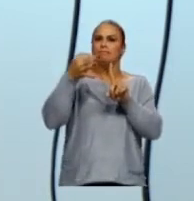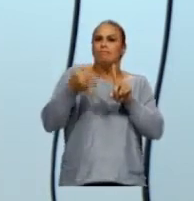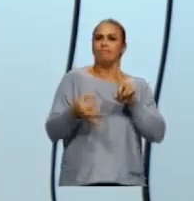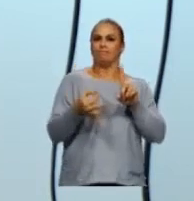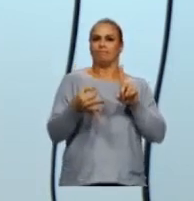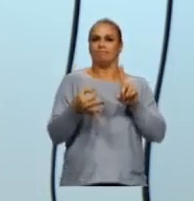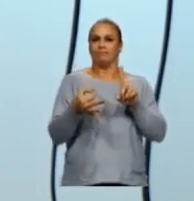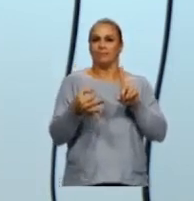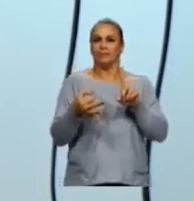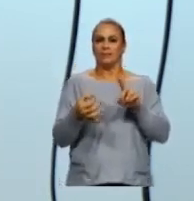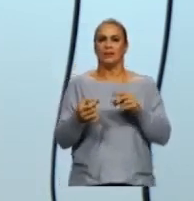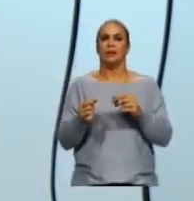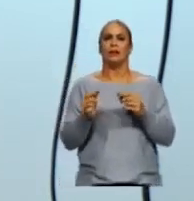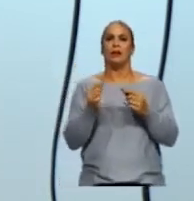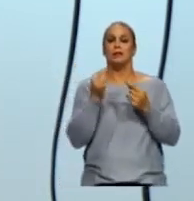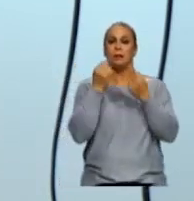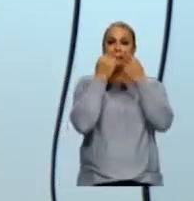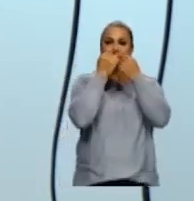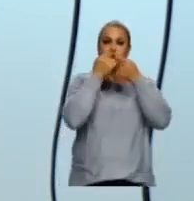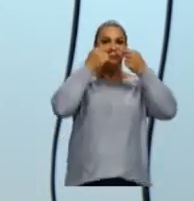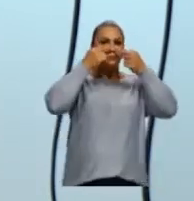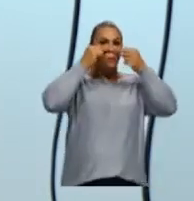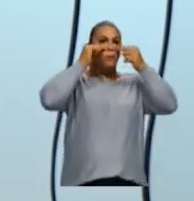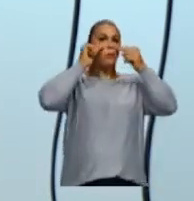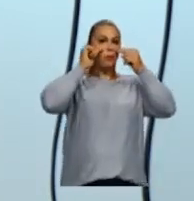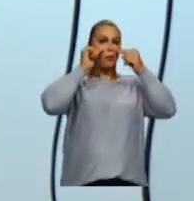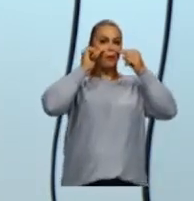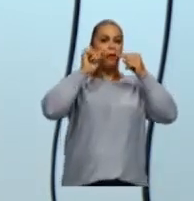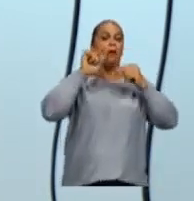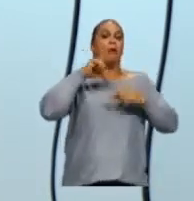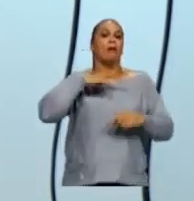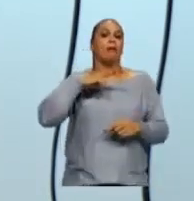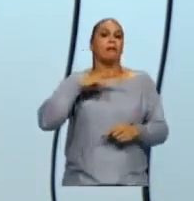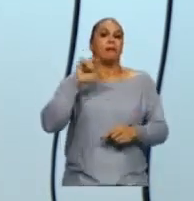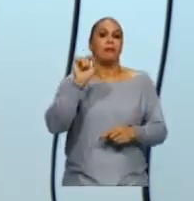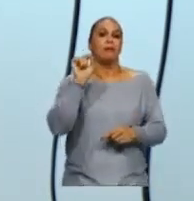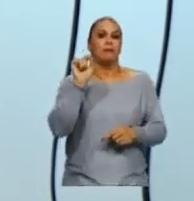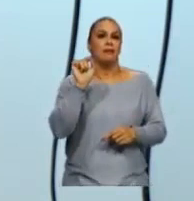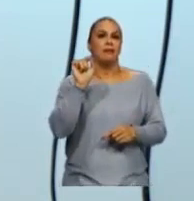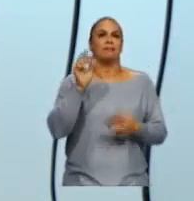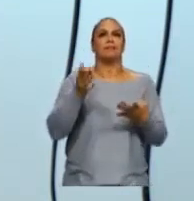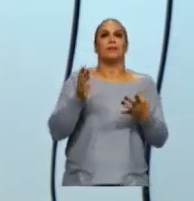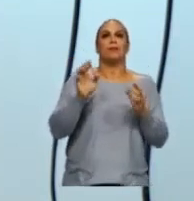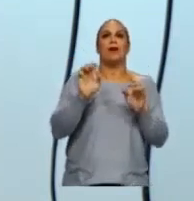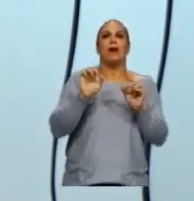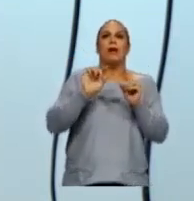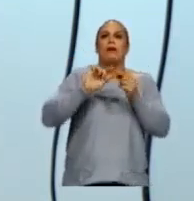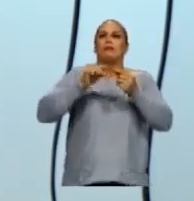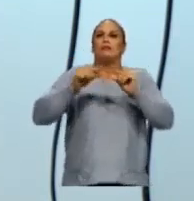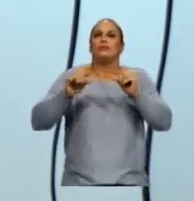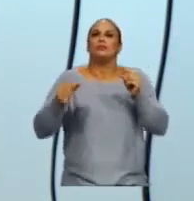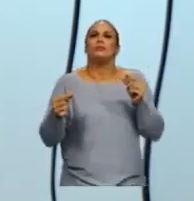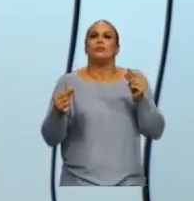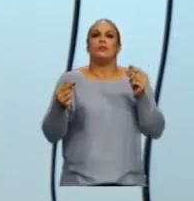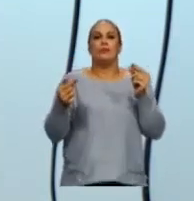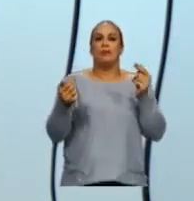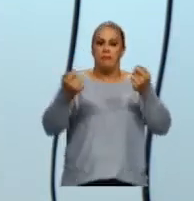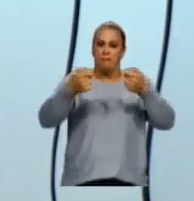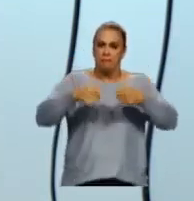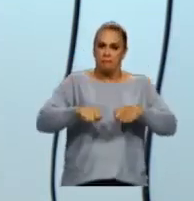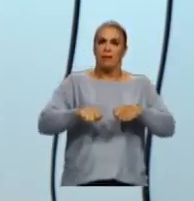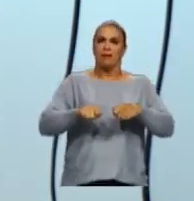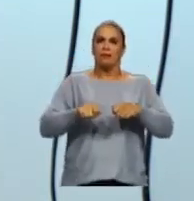As fossas nasais, essa cavidade nasal, ela tem essa estrutura para fazer essa filtragem do